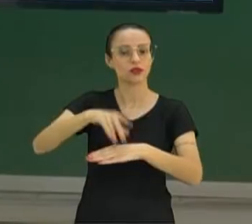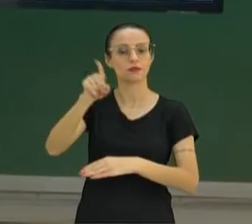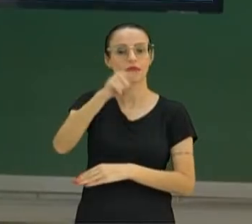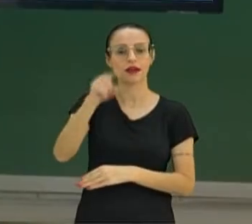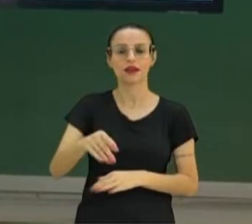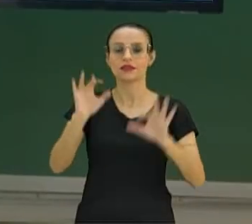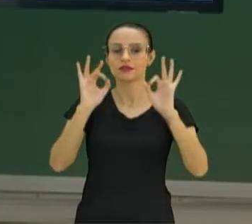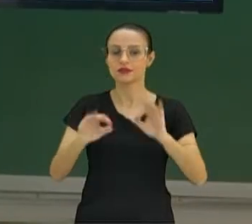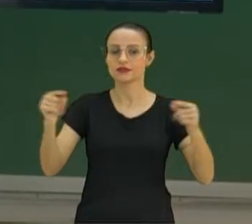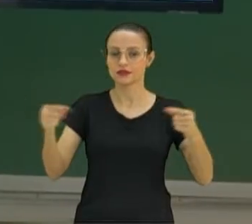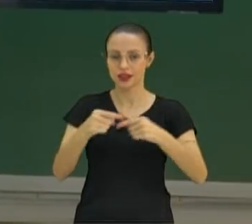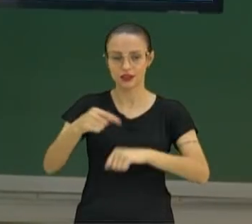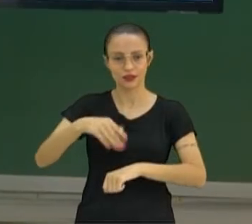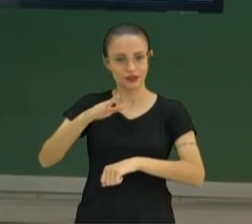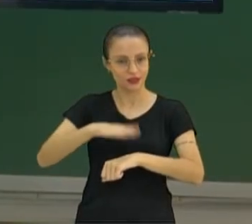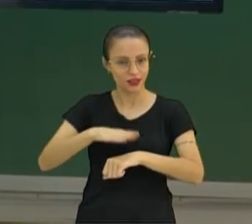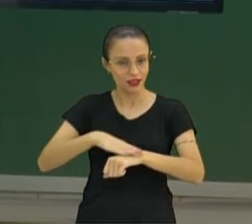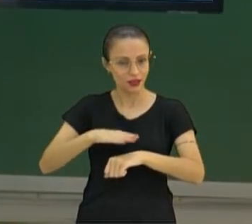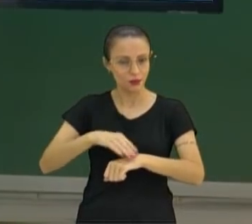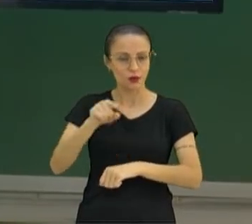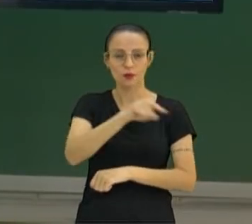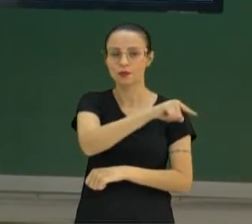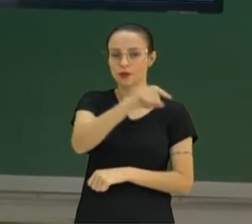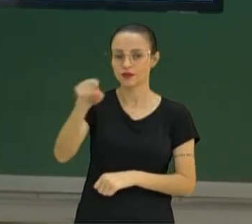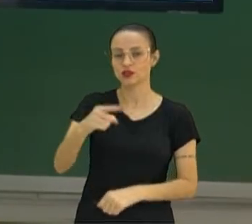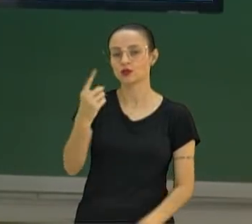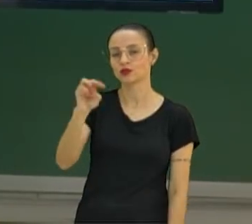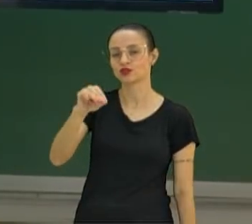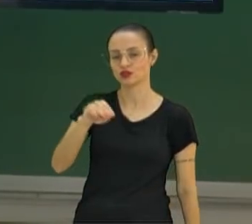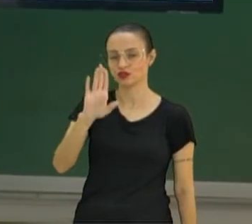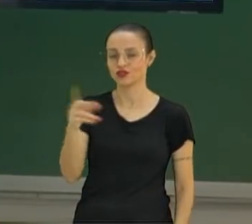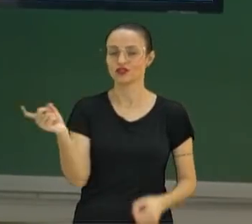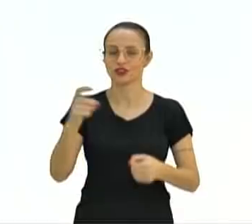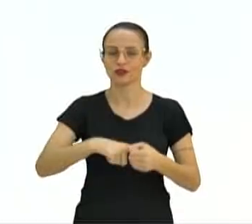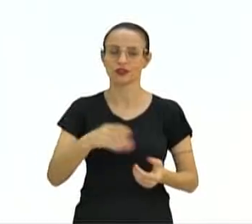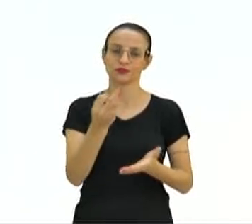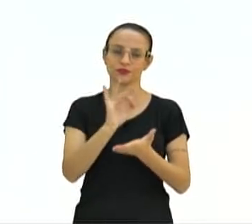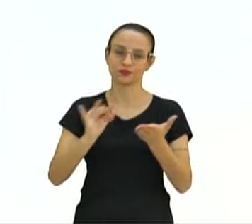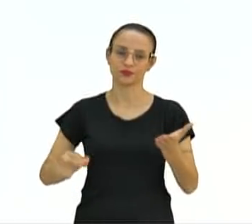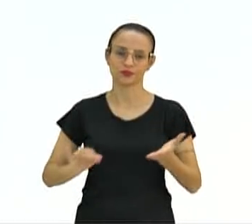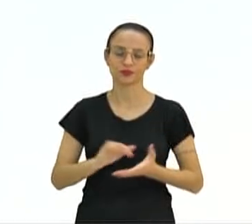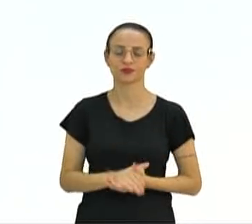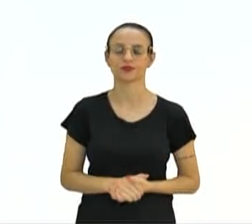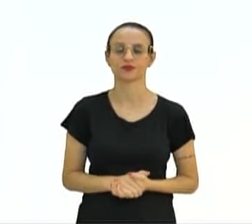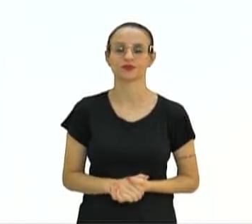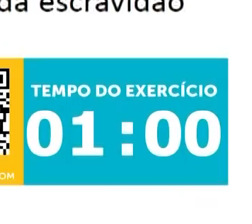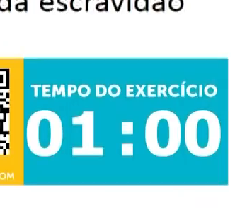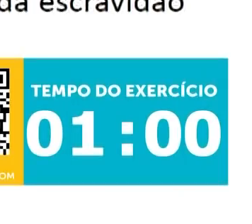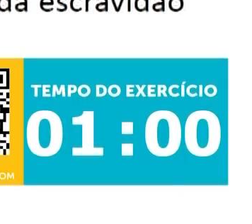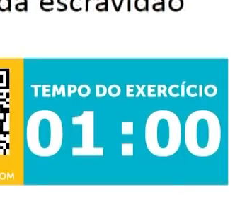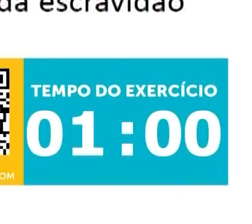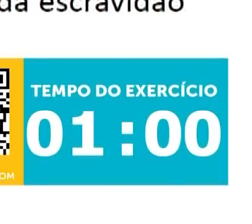alternativa correta, aquele nosso combinado, tempo na tela, 1 minutinho e a gente volta para a correção.